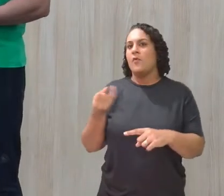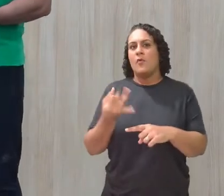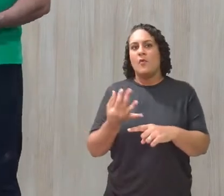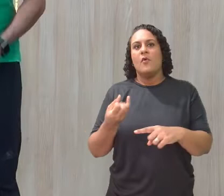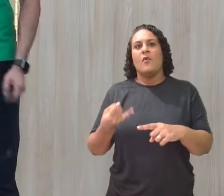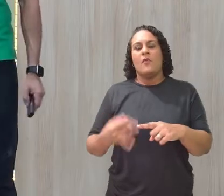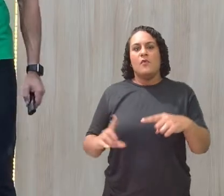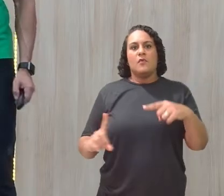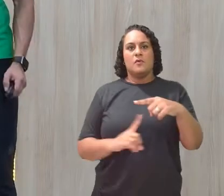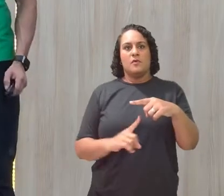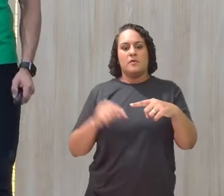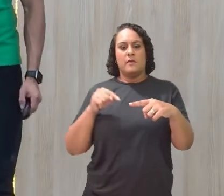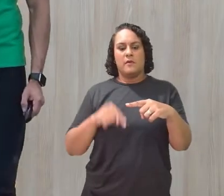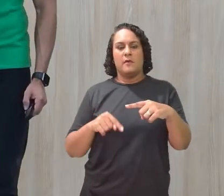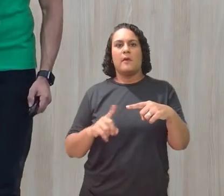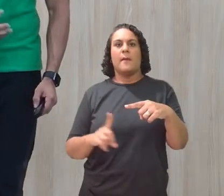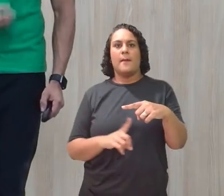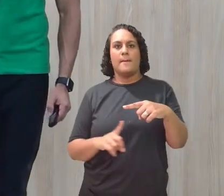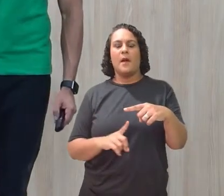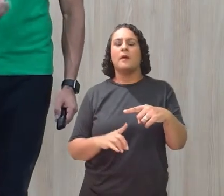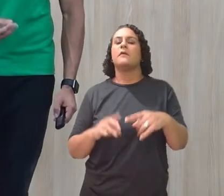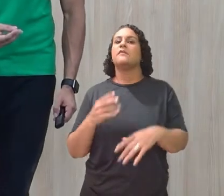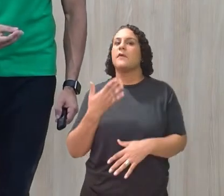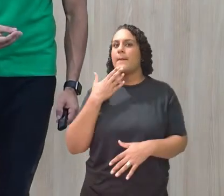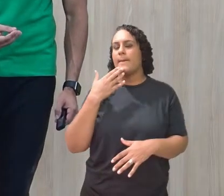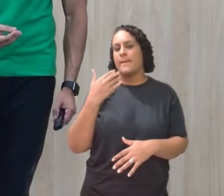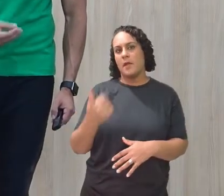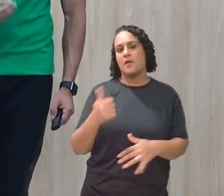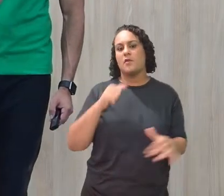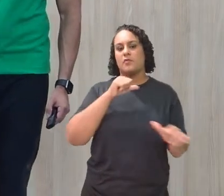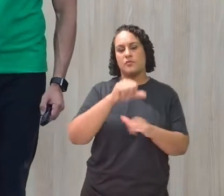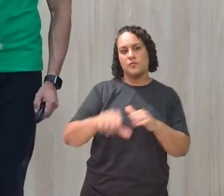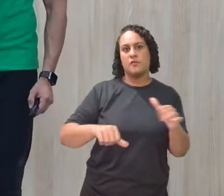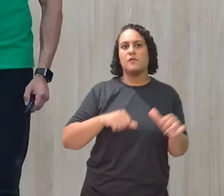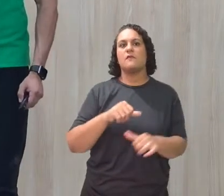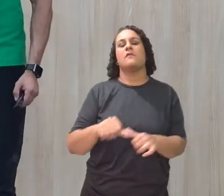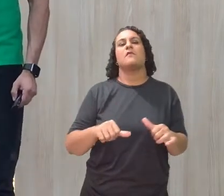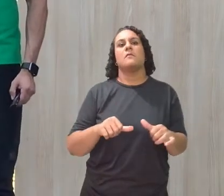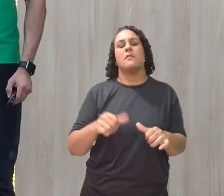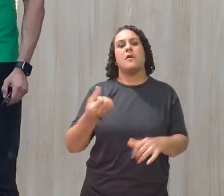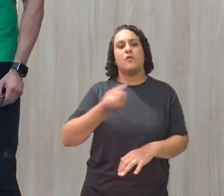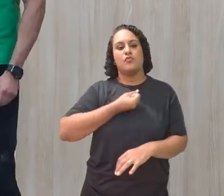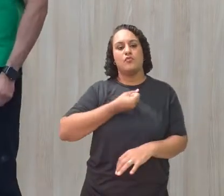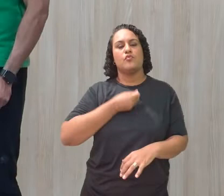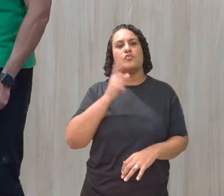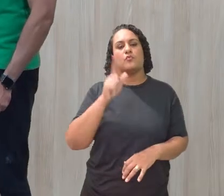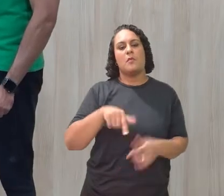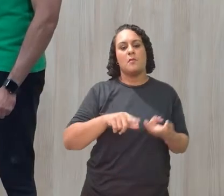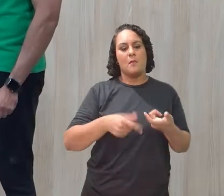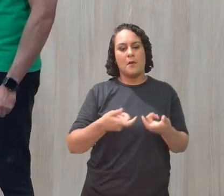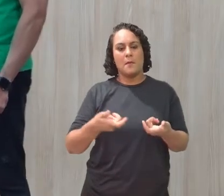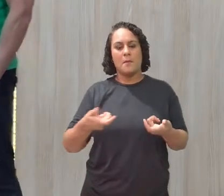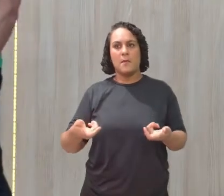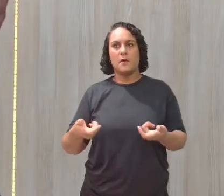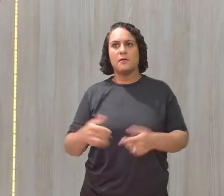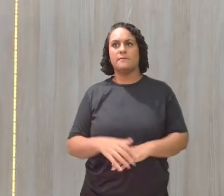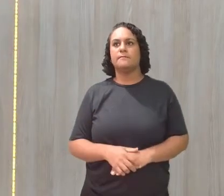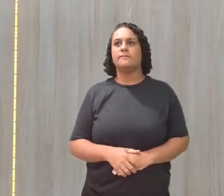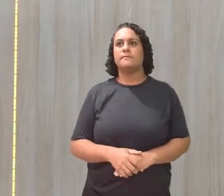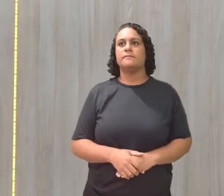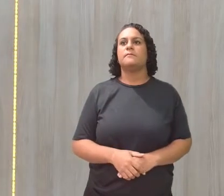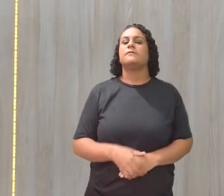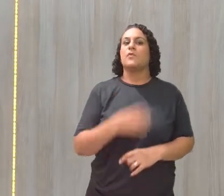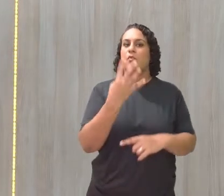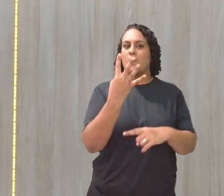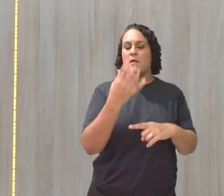os denominadores eles são decimais, fica melhor da gente transformar o número em um número decimal. Então eu peguei aqui, ó, o